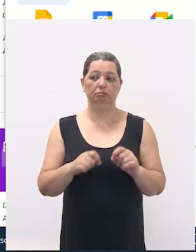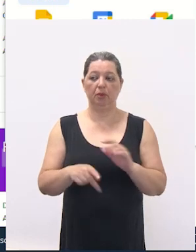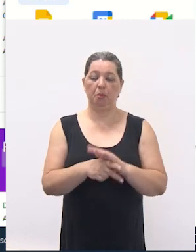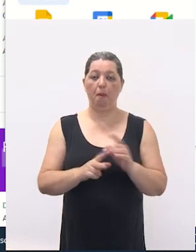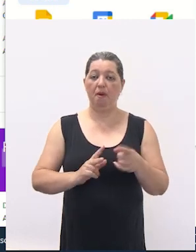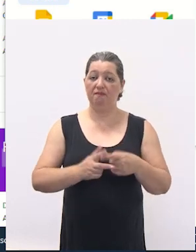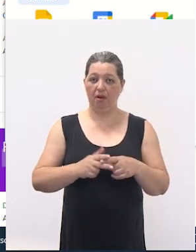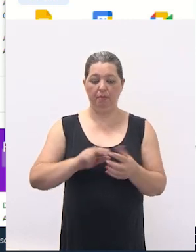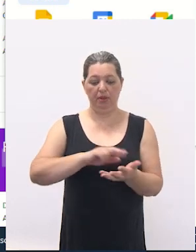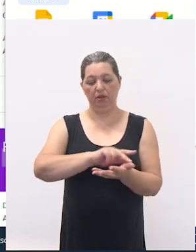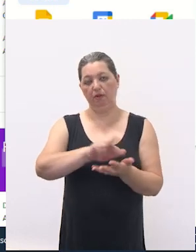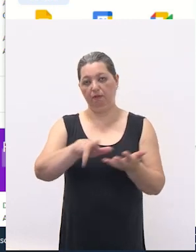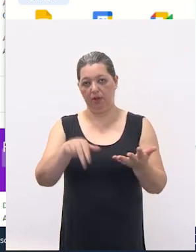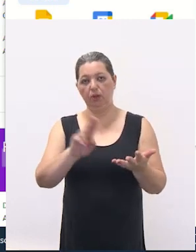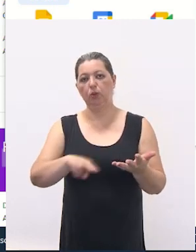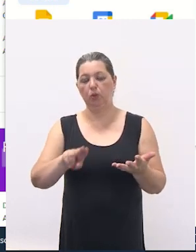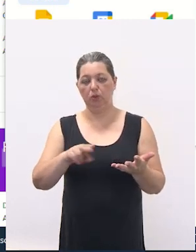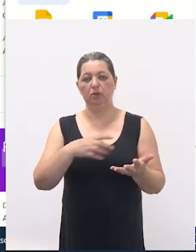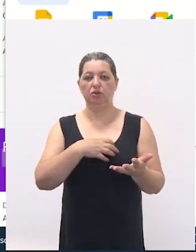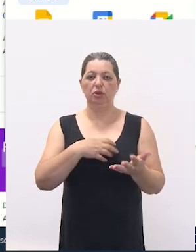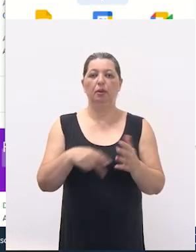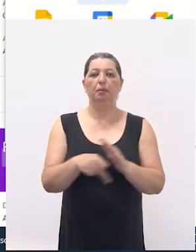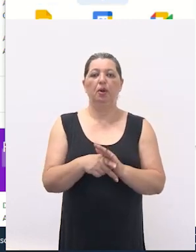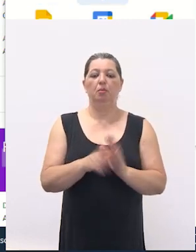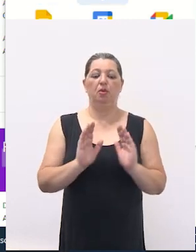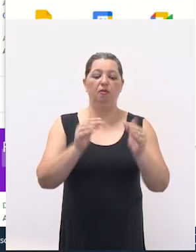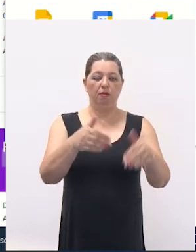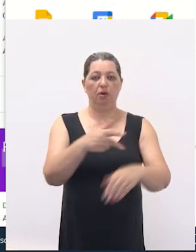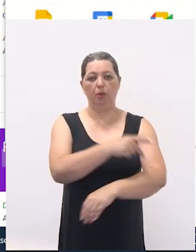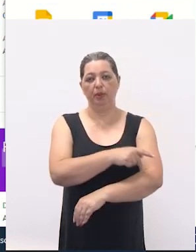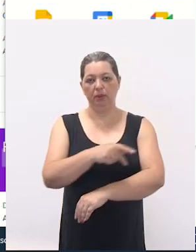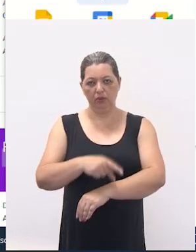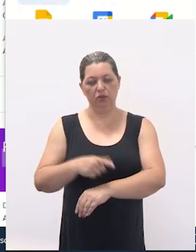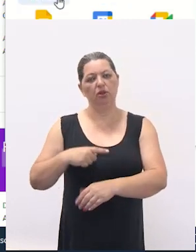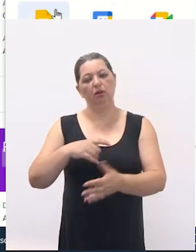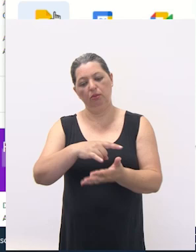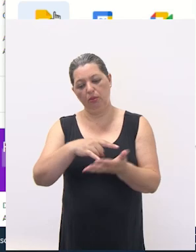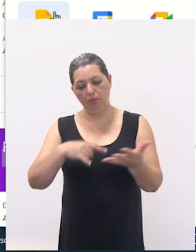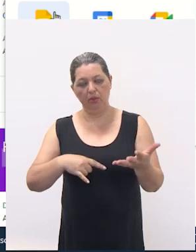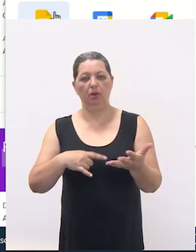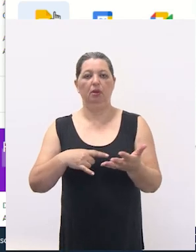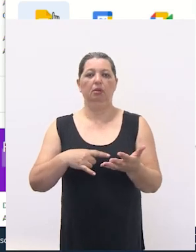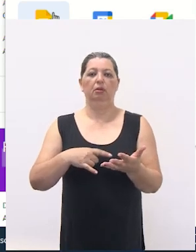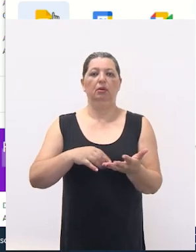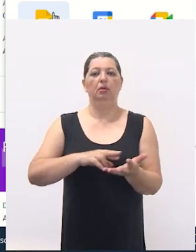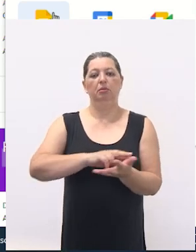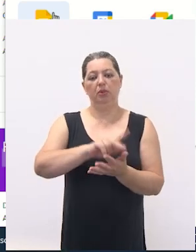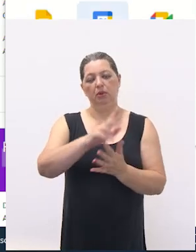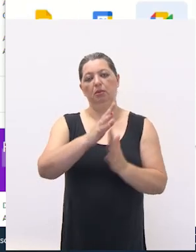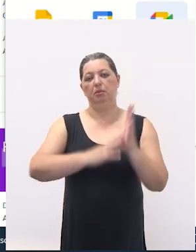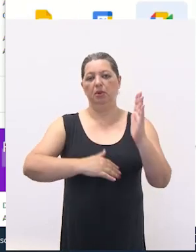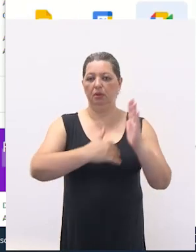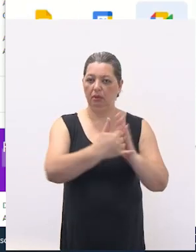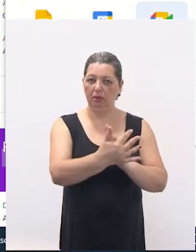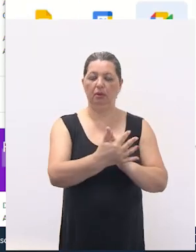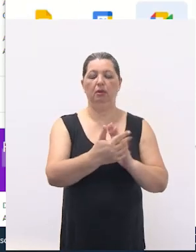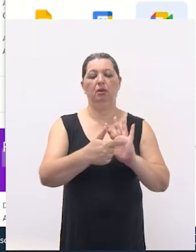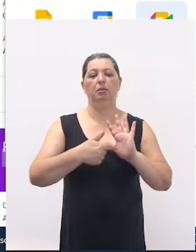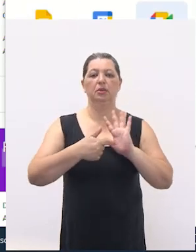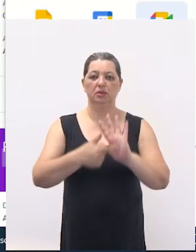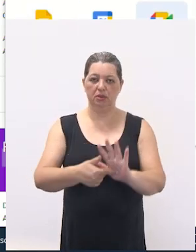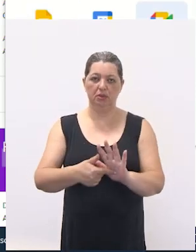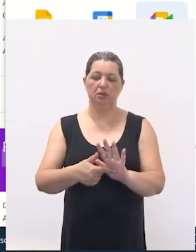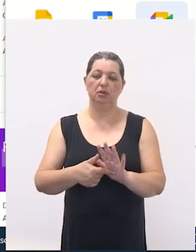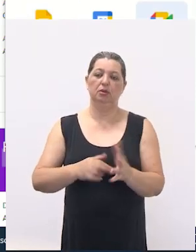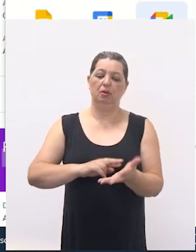ferramentas que a gente usa de maneira muito pedagógica, né? A gente tem o documentos, planilhas, apresentações, né? O Google Meet, que é